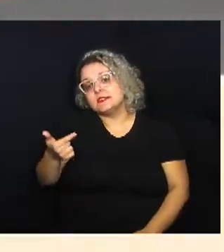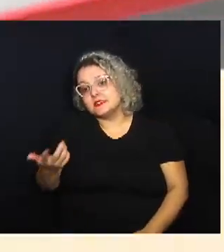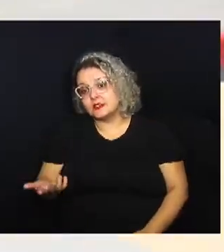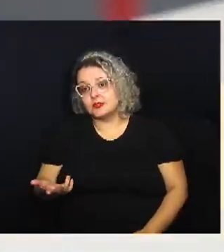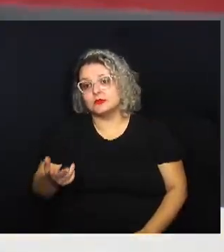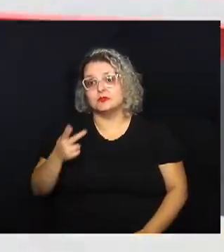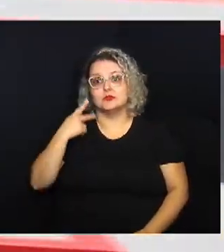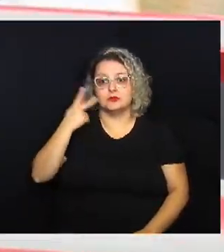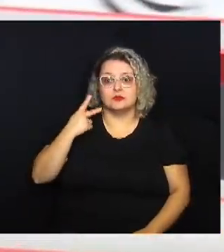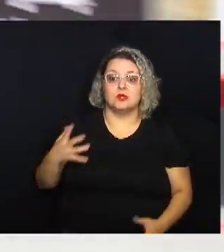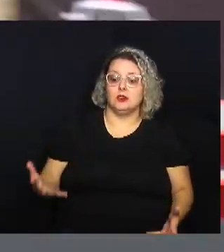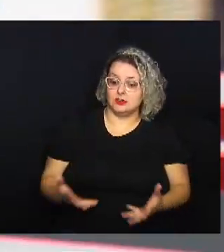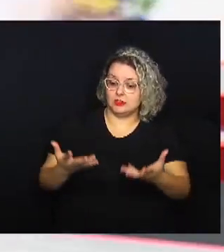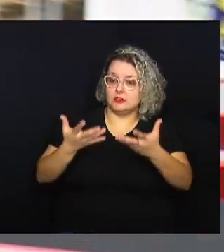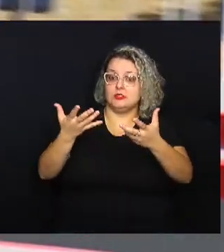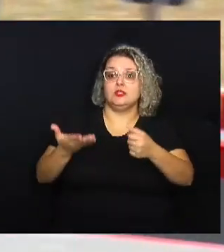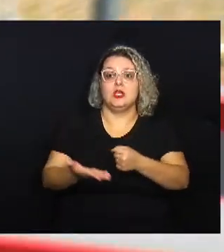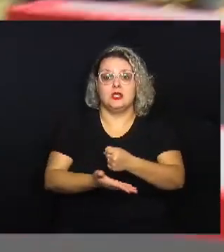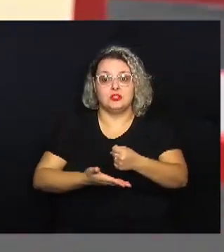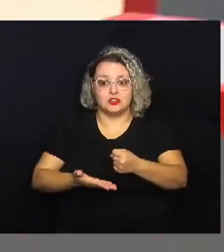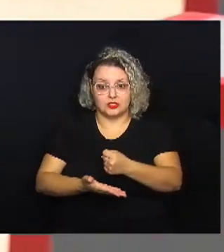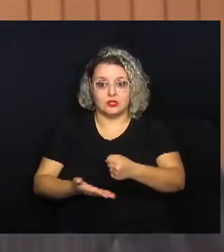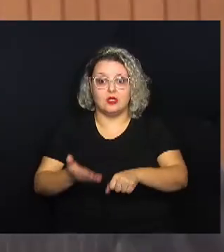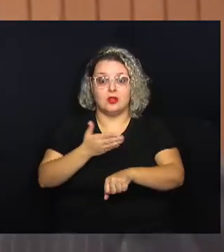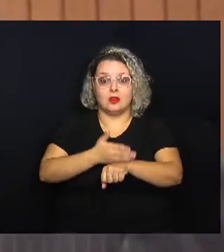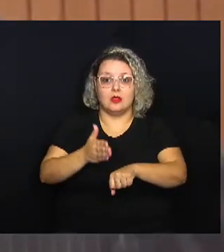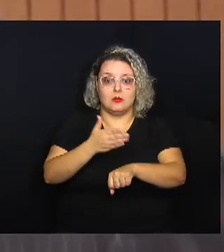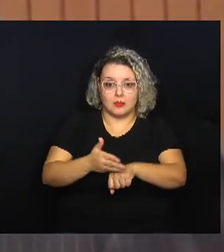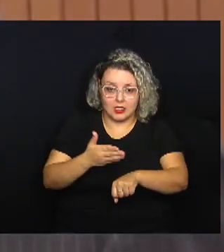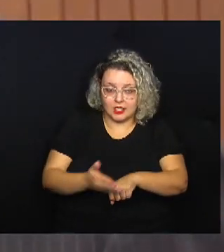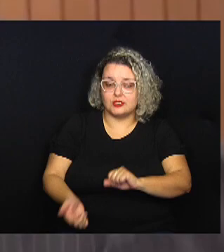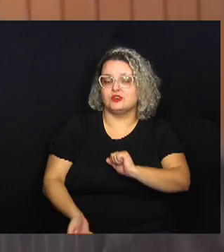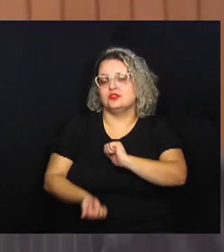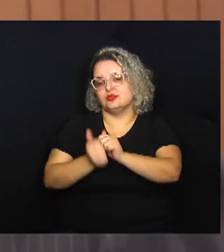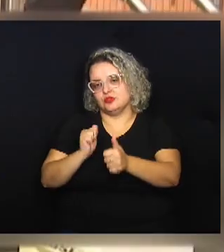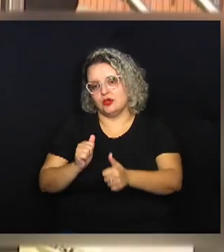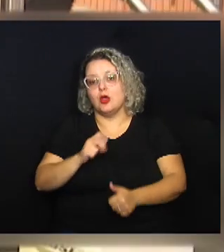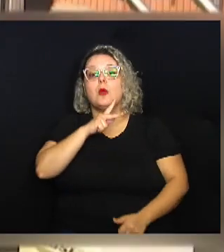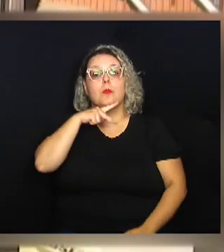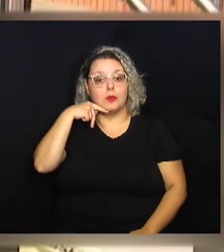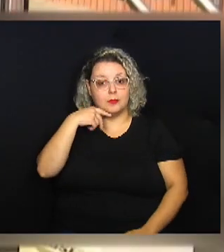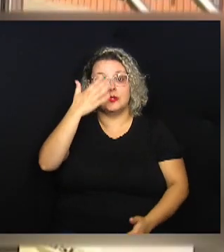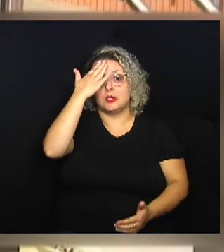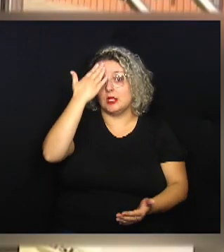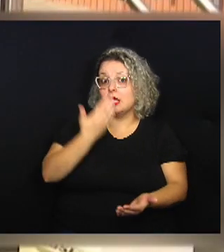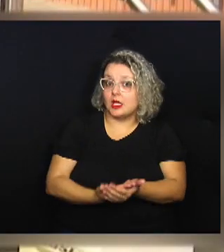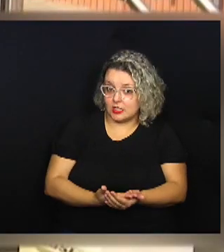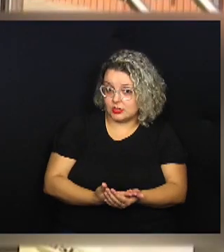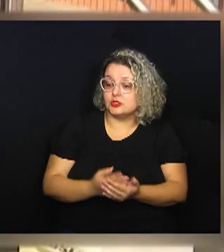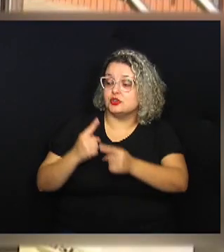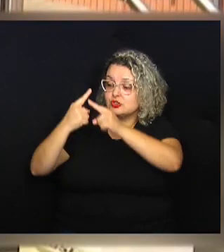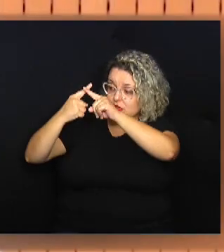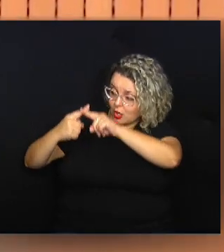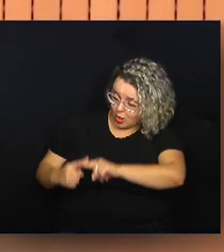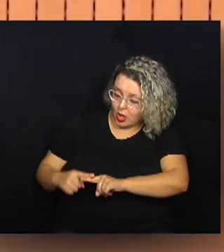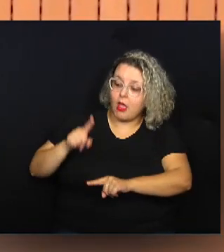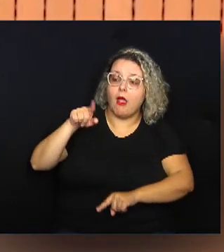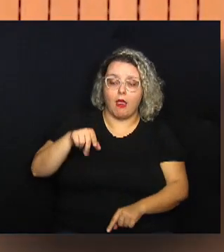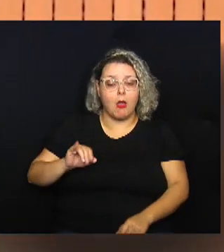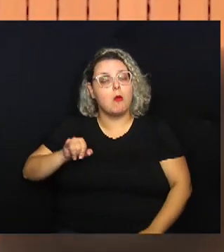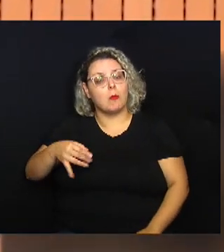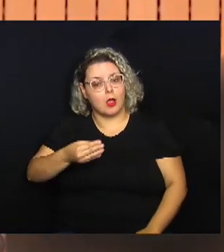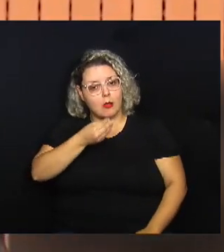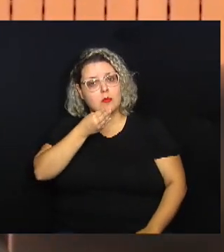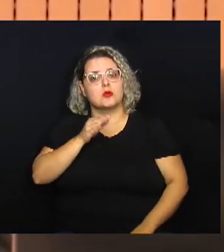incentivar as categorias de base a prática do esporte termine Monteiro acredita que a competição será uma oportunidade de